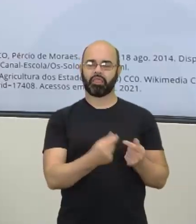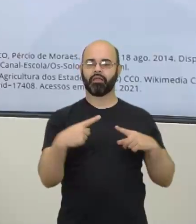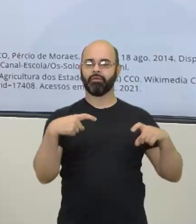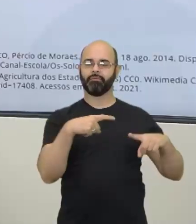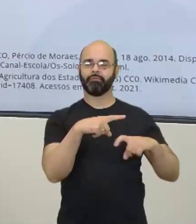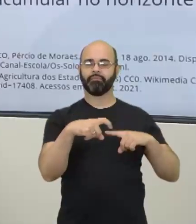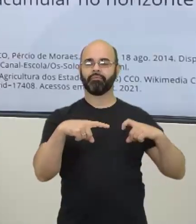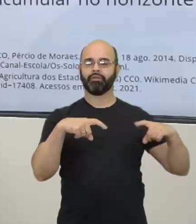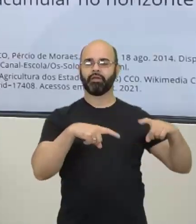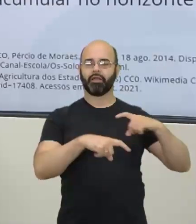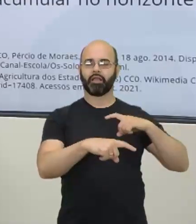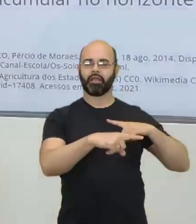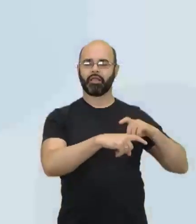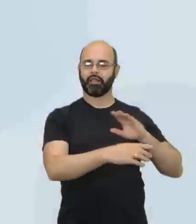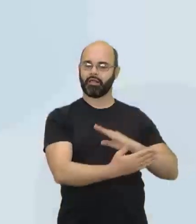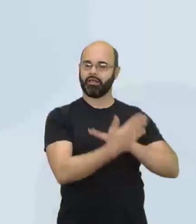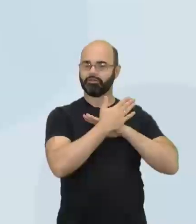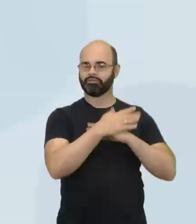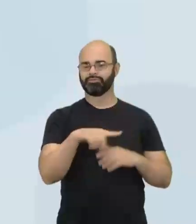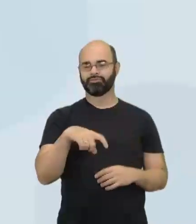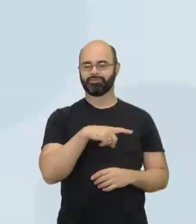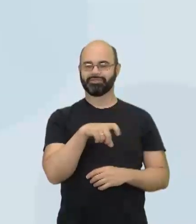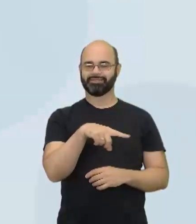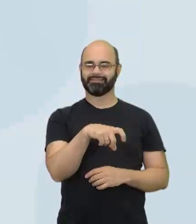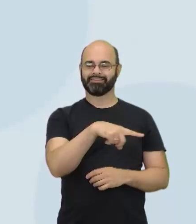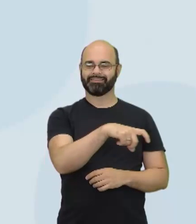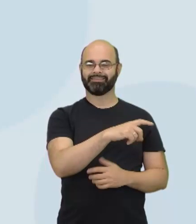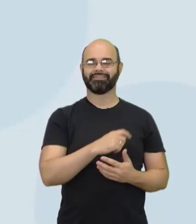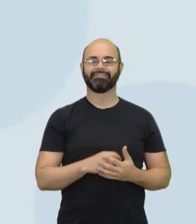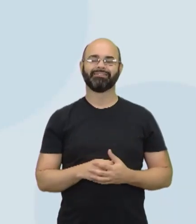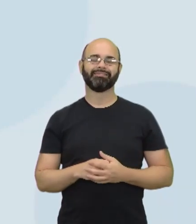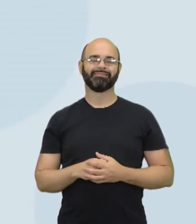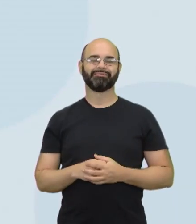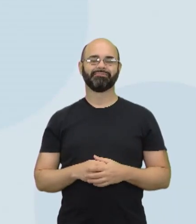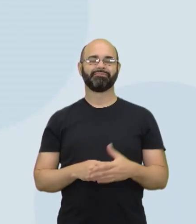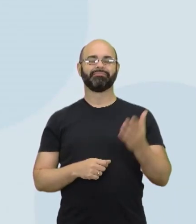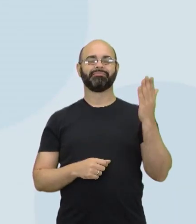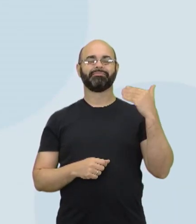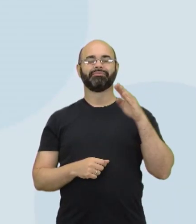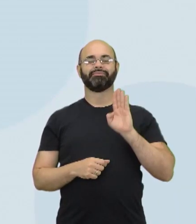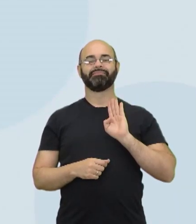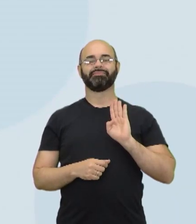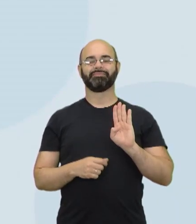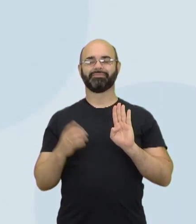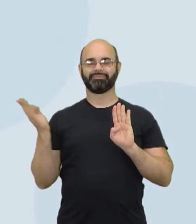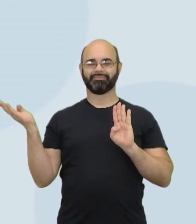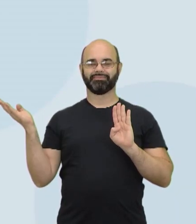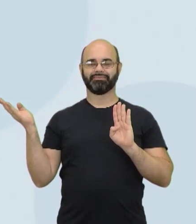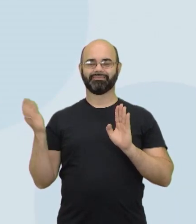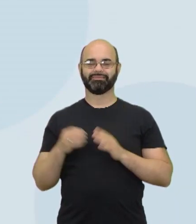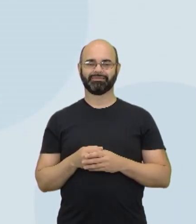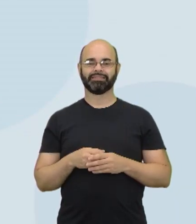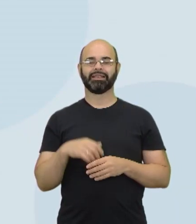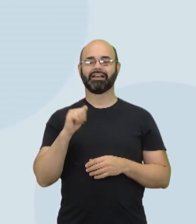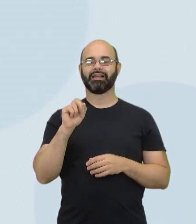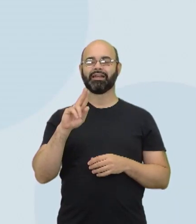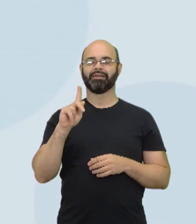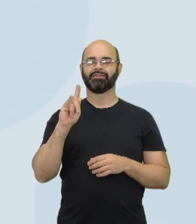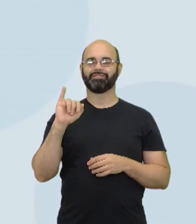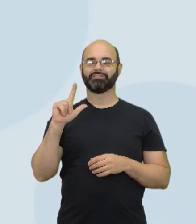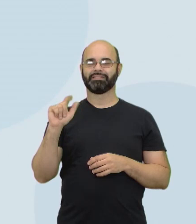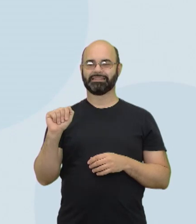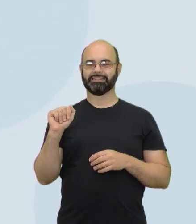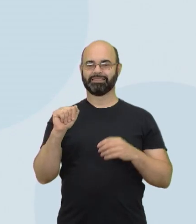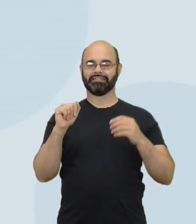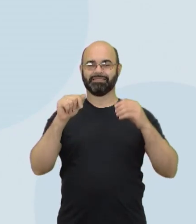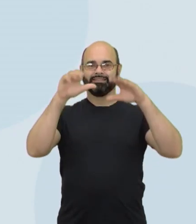para o horizonte B. O horizonte B é caracterizado aí pela cor forte e pela acumulação de argilas procedentes do